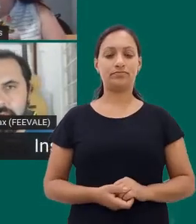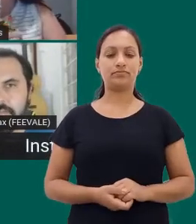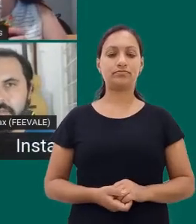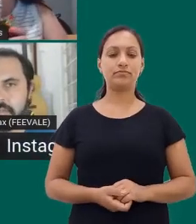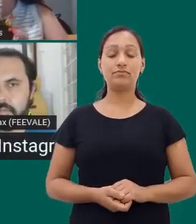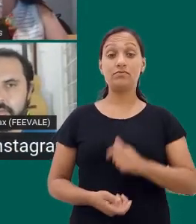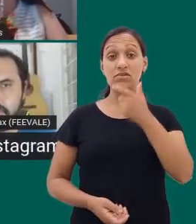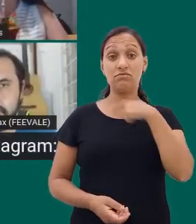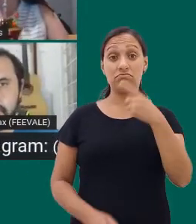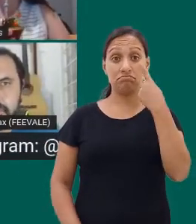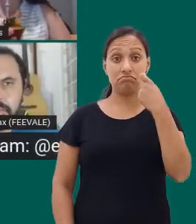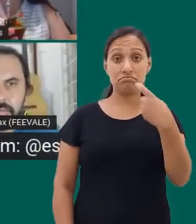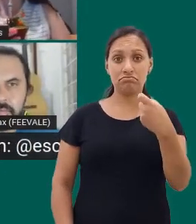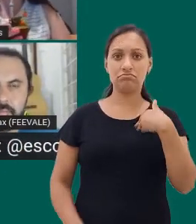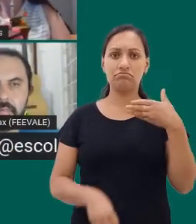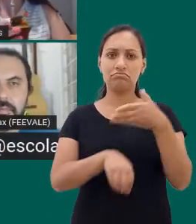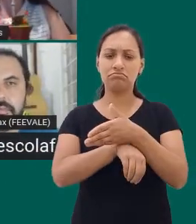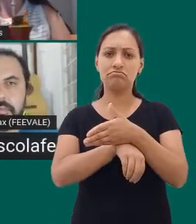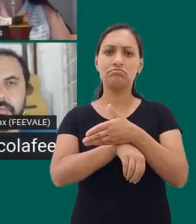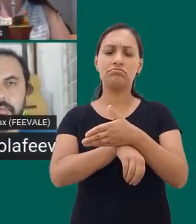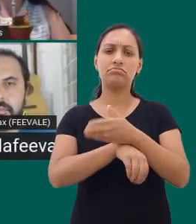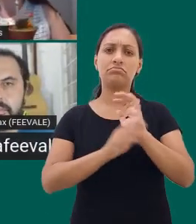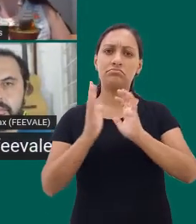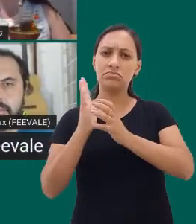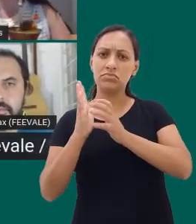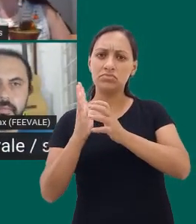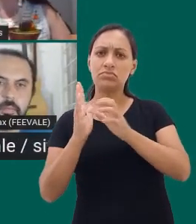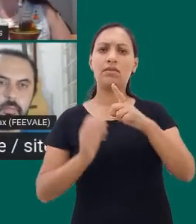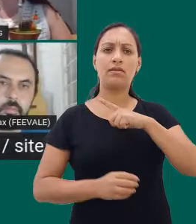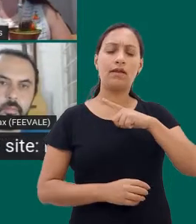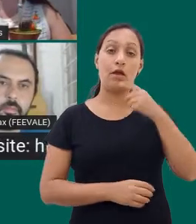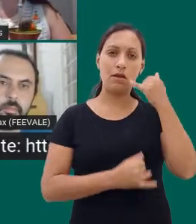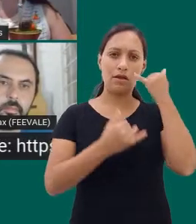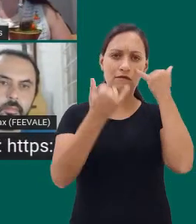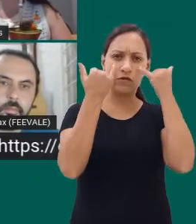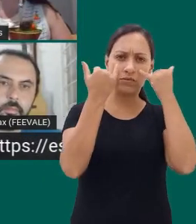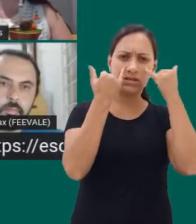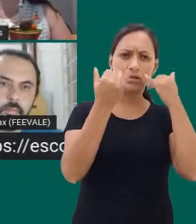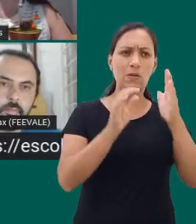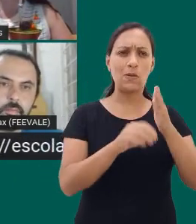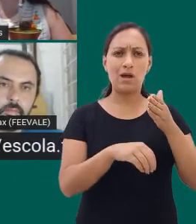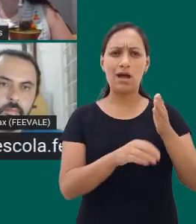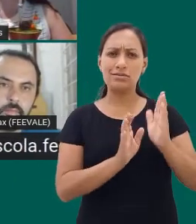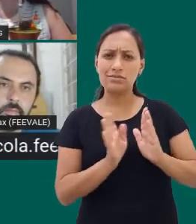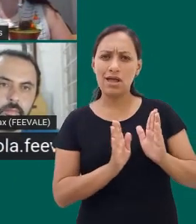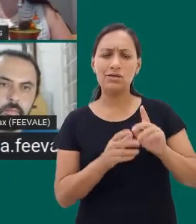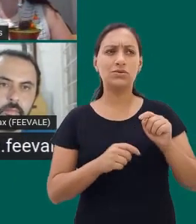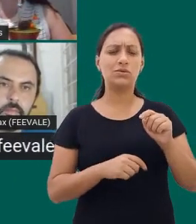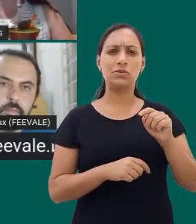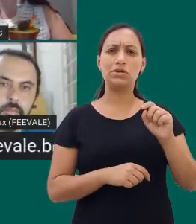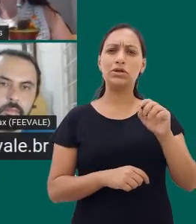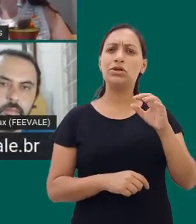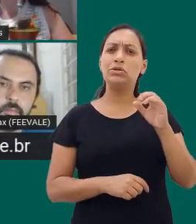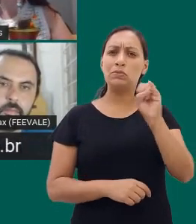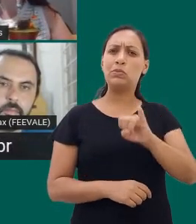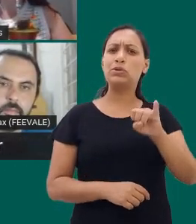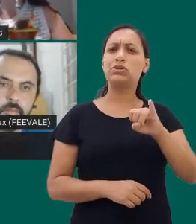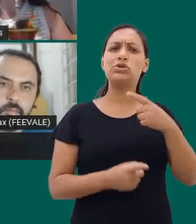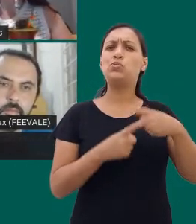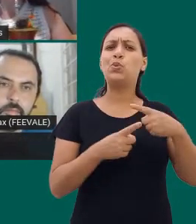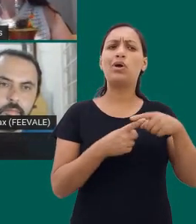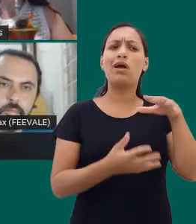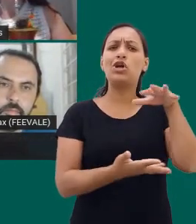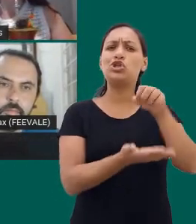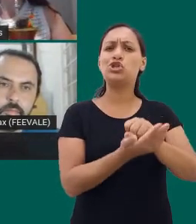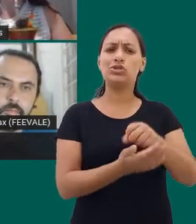que é interessante. Poxa, tu acessa um banco de dados, tu tem acesso à informação. Por que é importante ter um registro desses aí? Por que é importante saber de